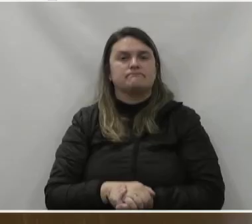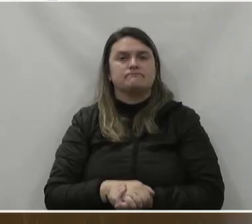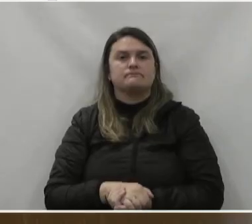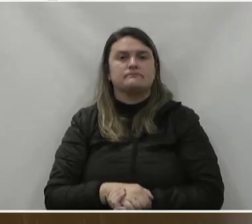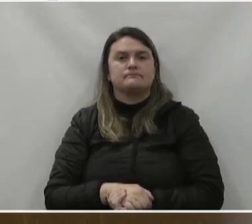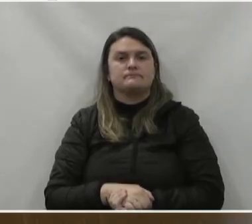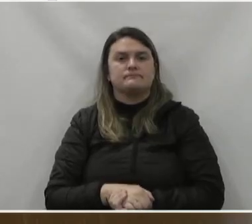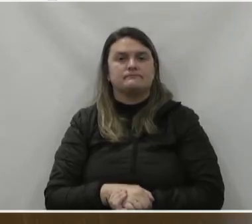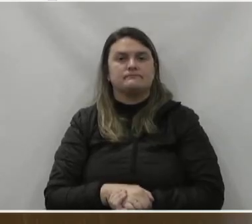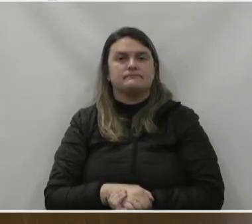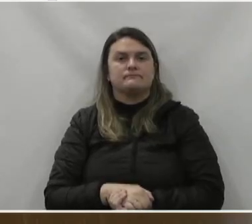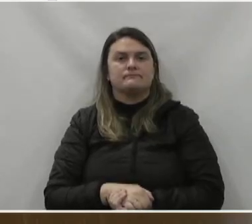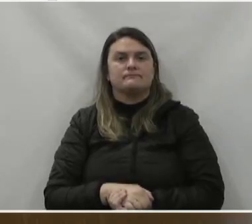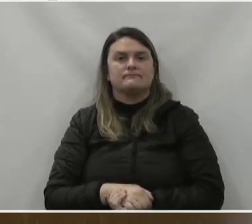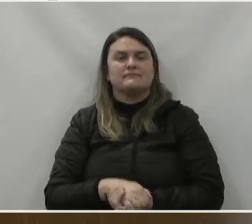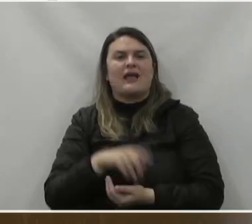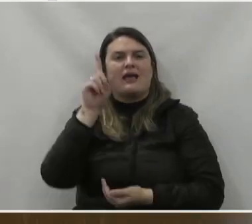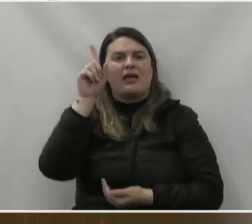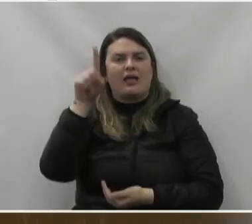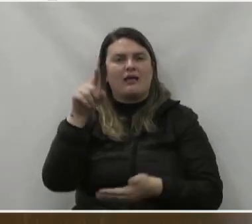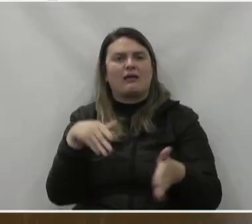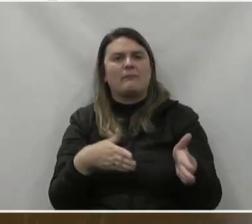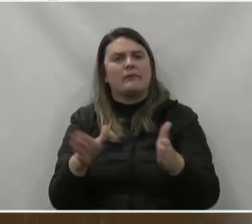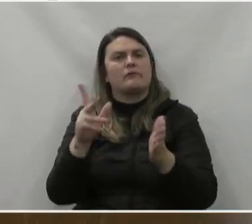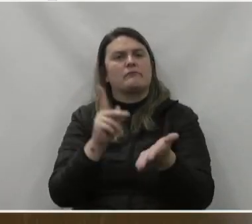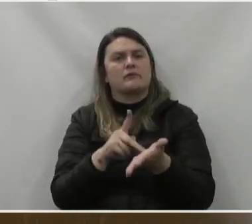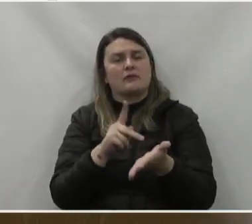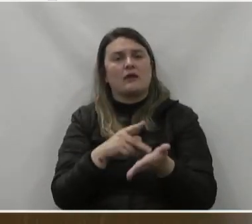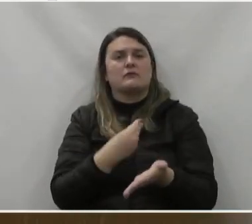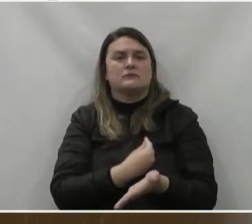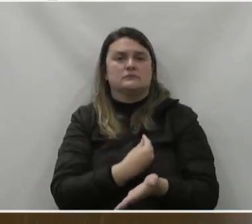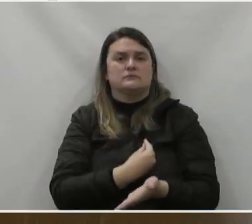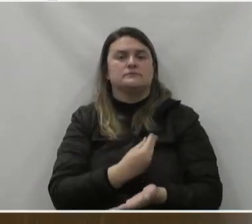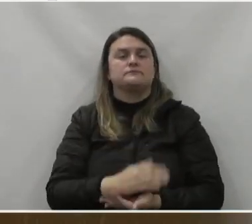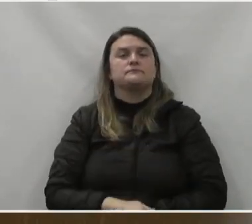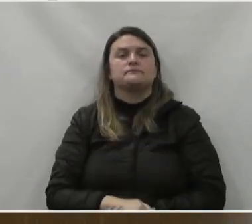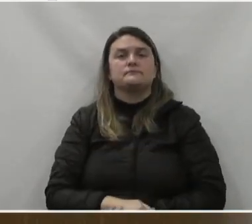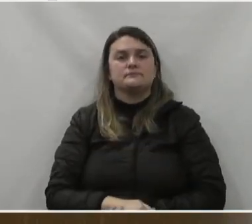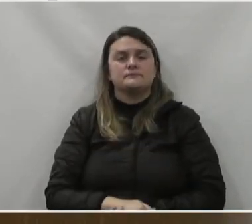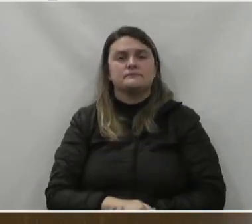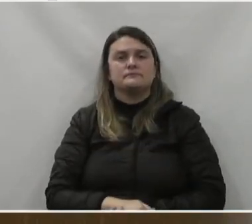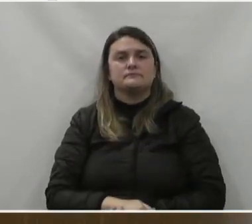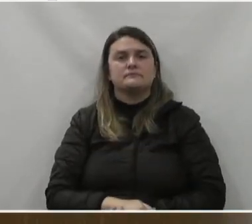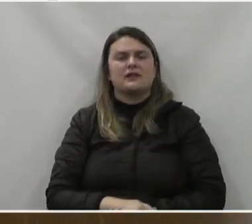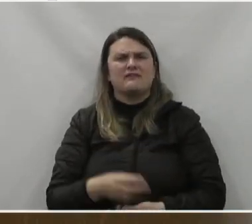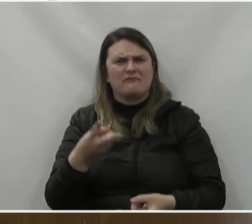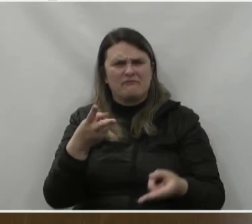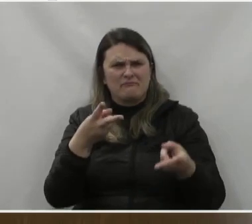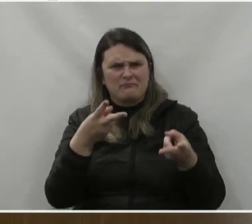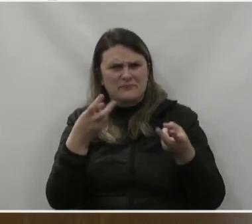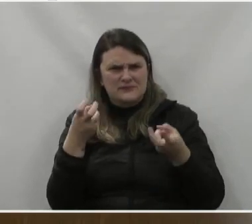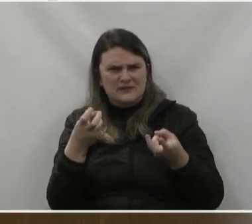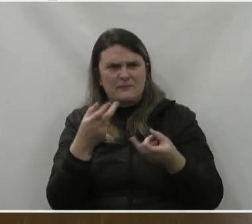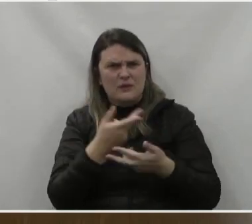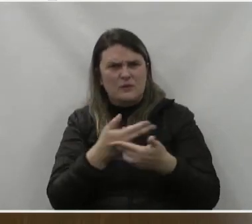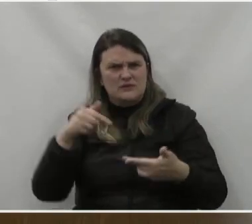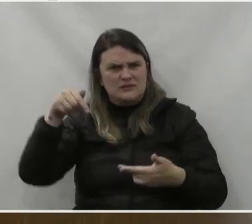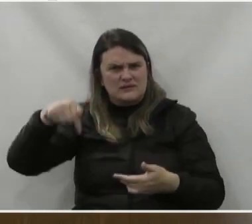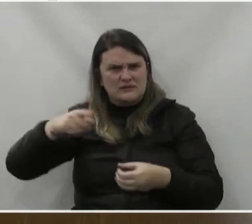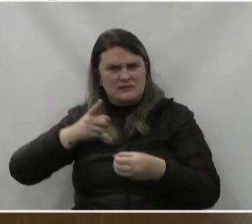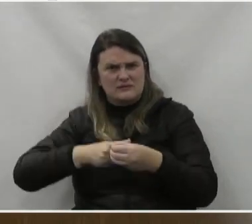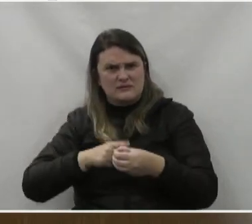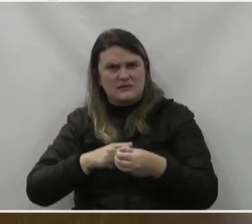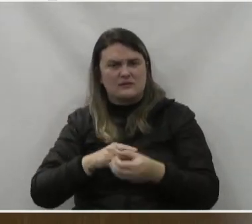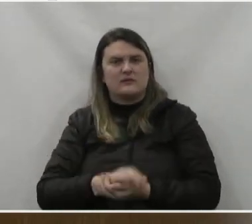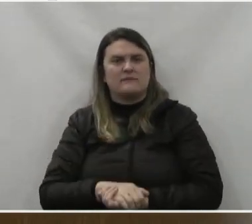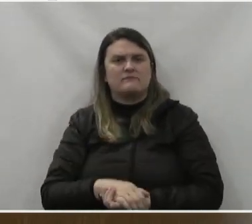sim. Ele é o caminho, a verdade e a vida. Veja que ponto que estão chegando as coisas aqui nas cidades, são de falar do nome